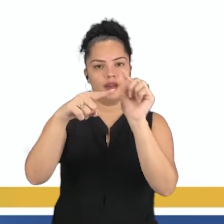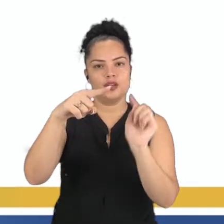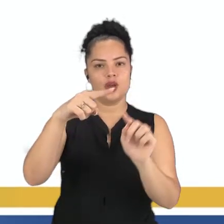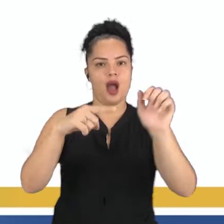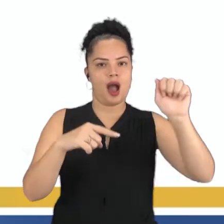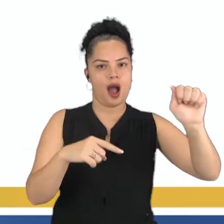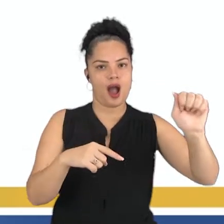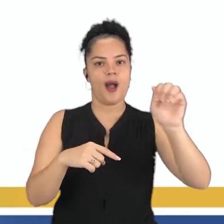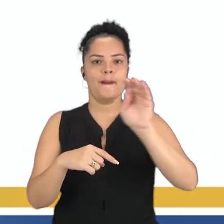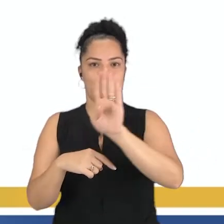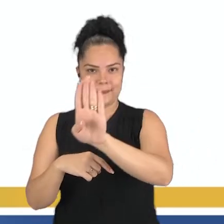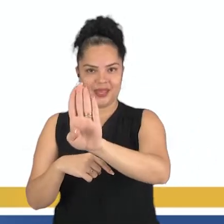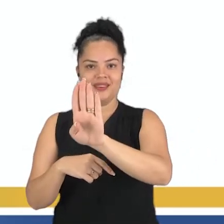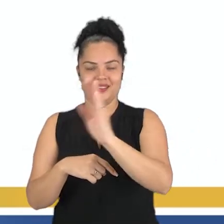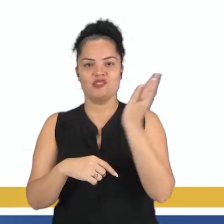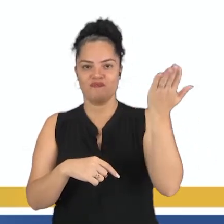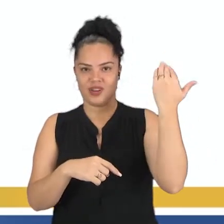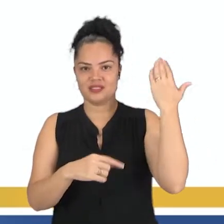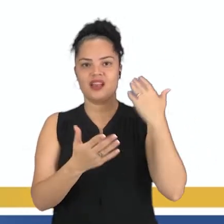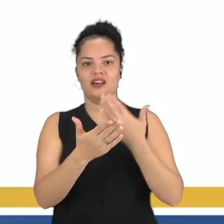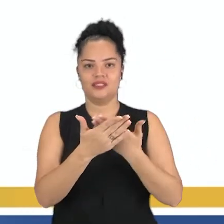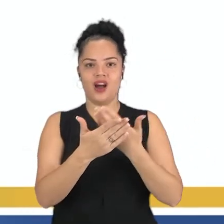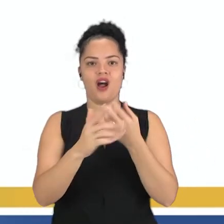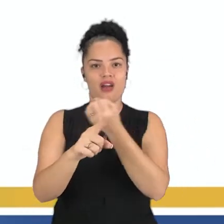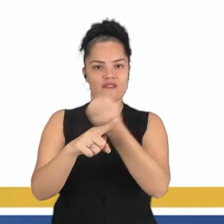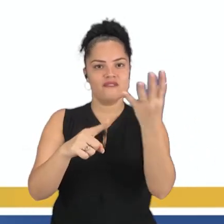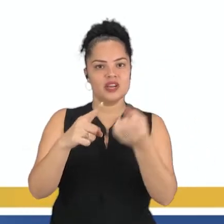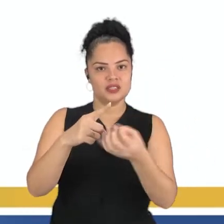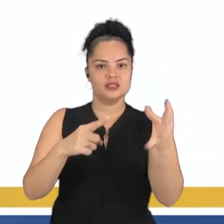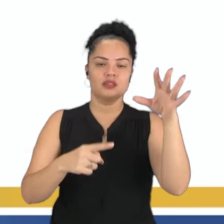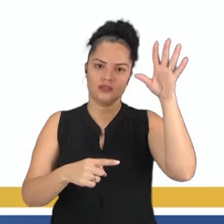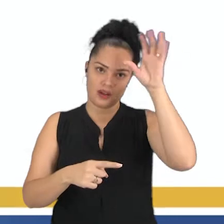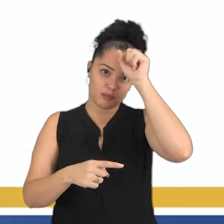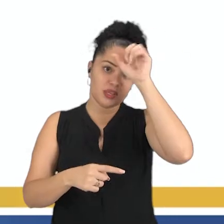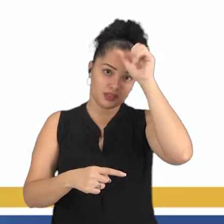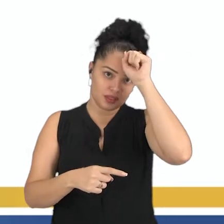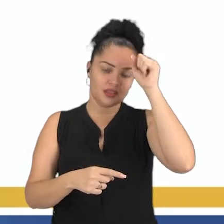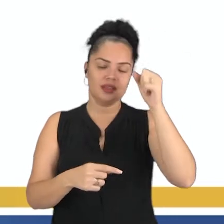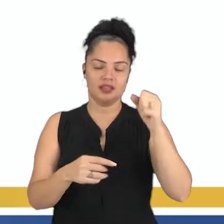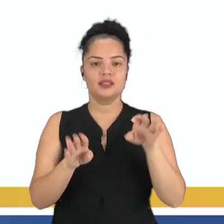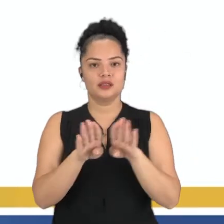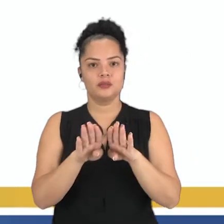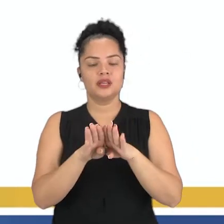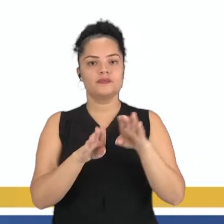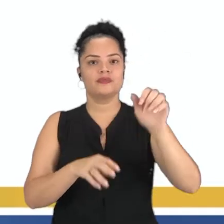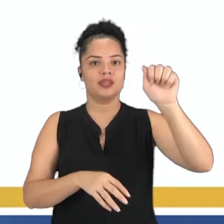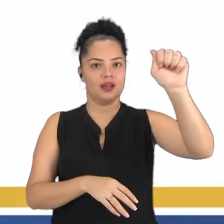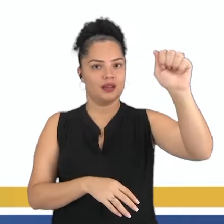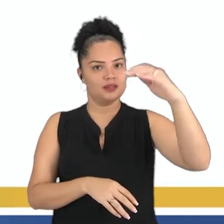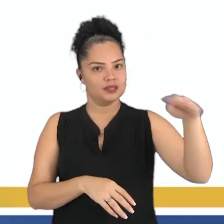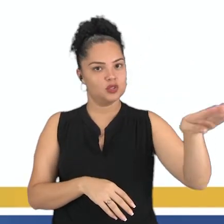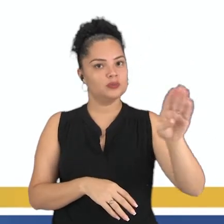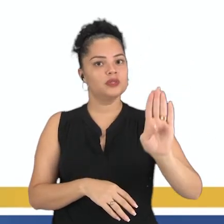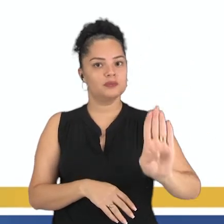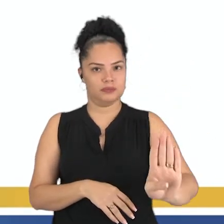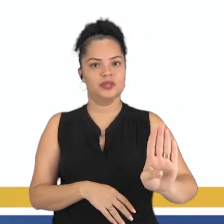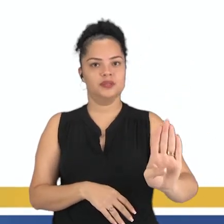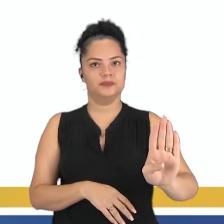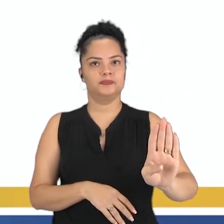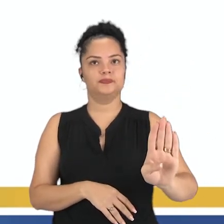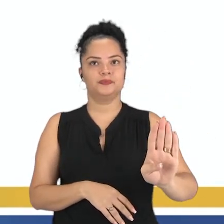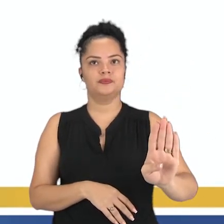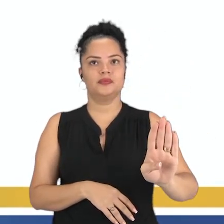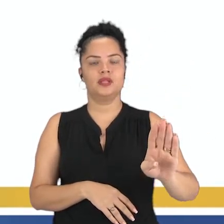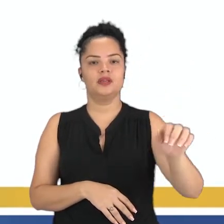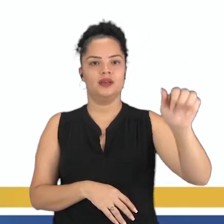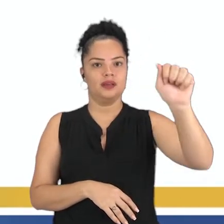B, a gente já viu nas últimas aulas de frações, que é a mesma coisa que por A sobre B. Aqui, ó, A